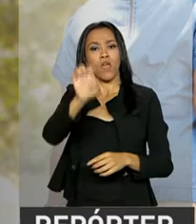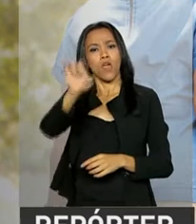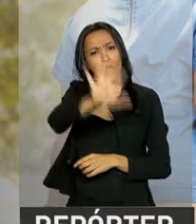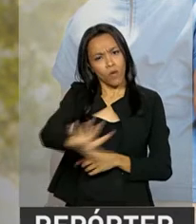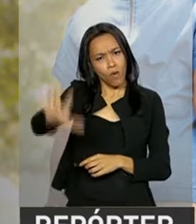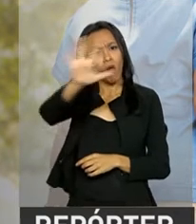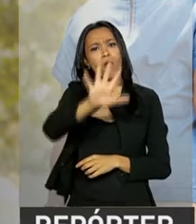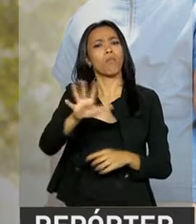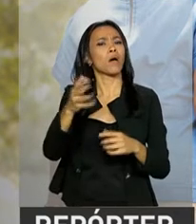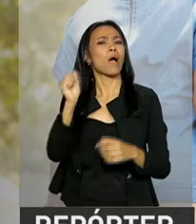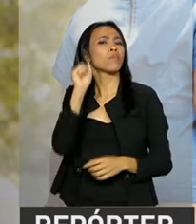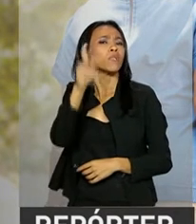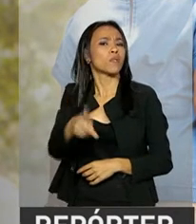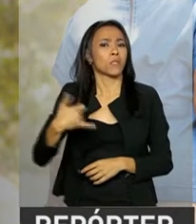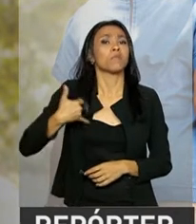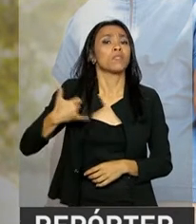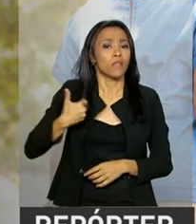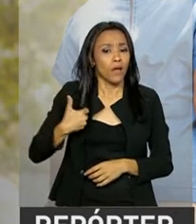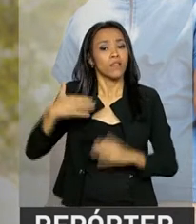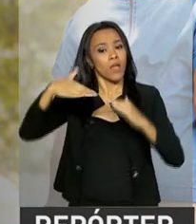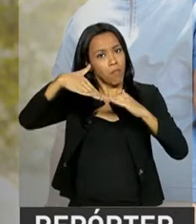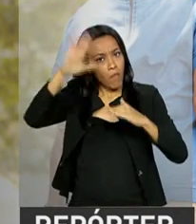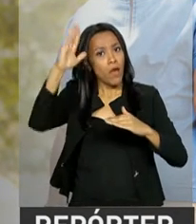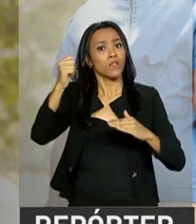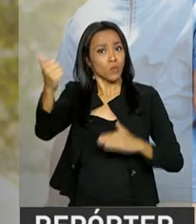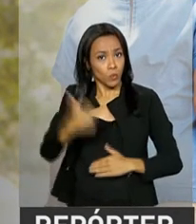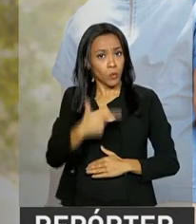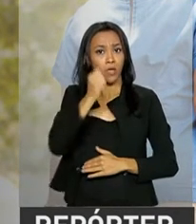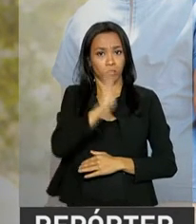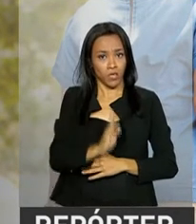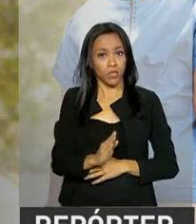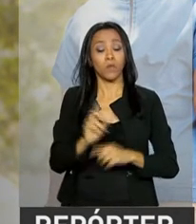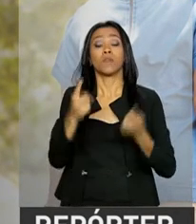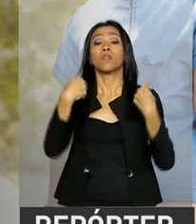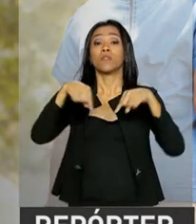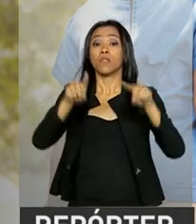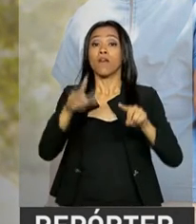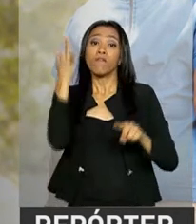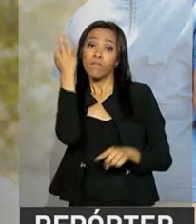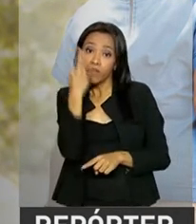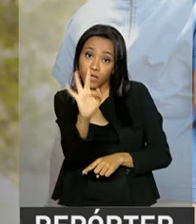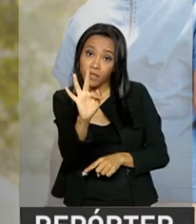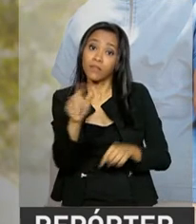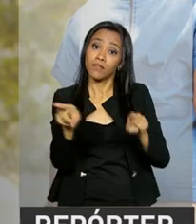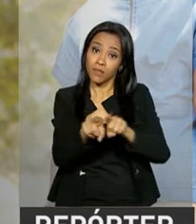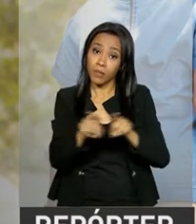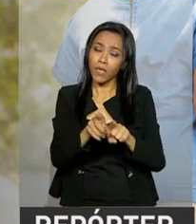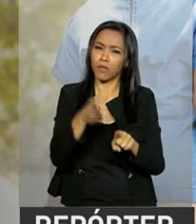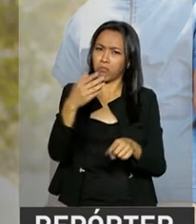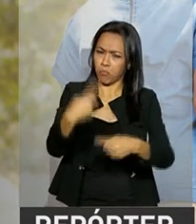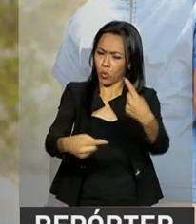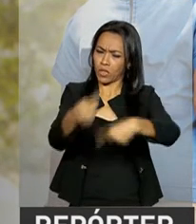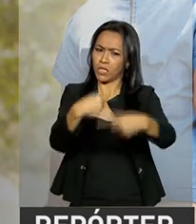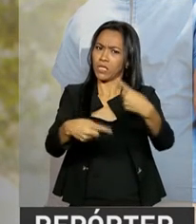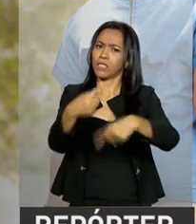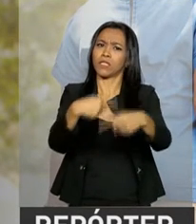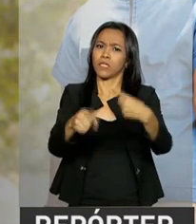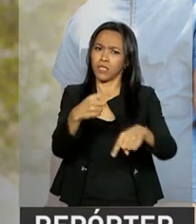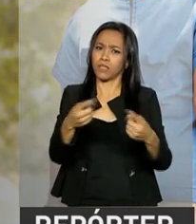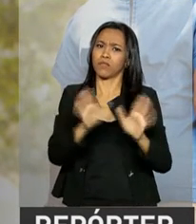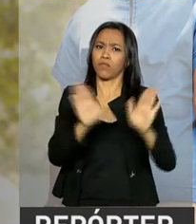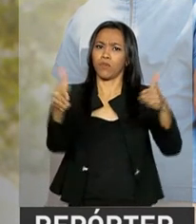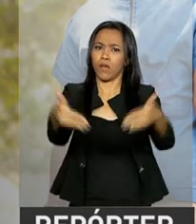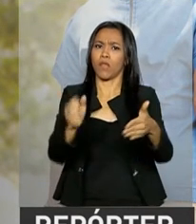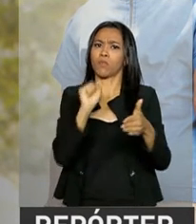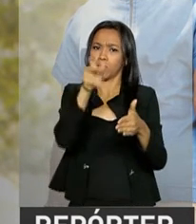idade média de aposentadoria também é maior do que a nossa. Na França, um país conhecido por suas políticas voltadas para a aposentadoria